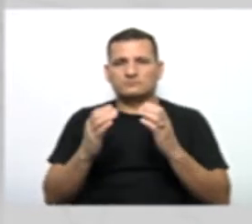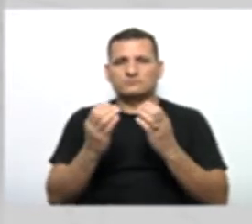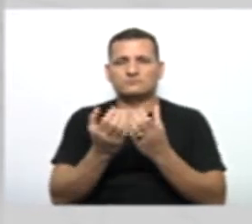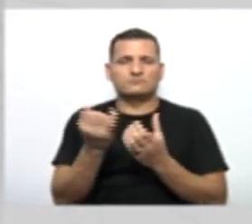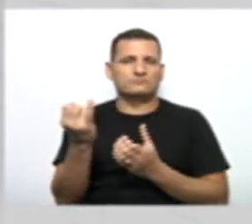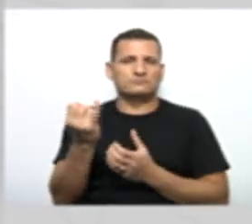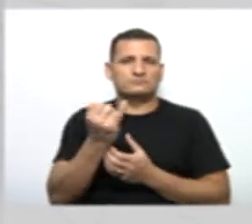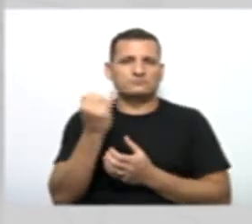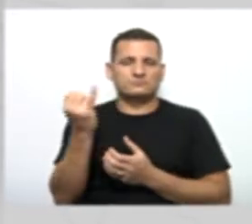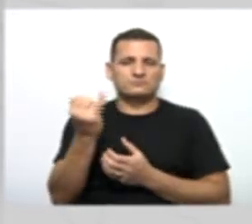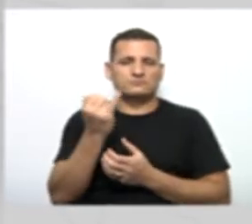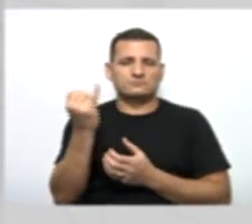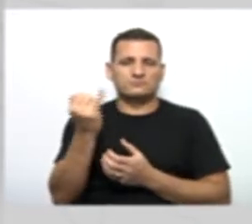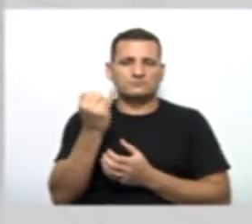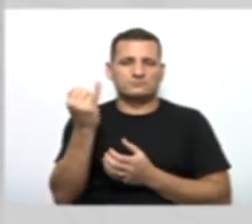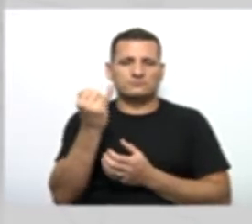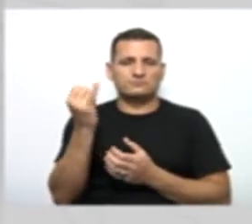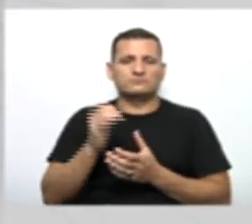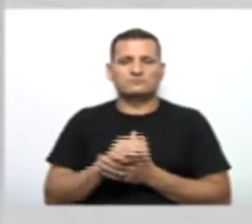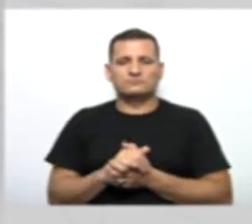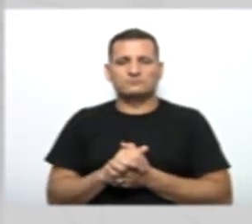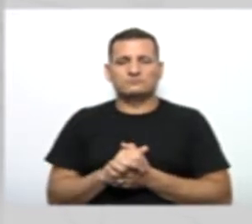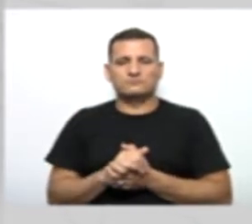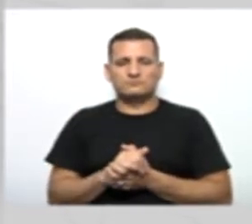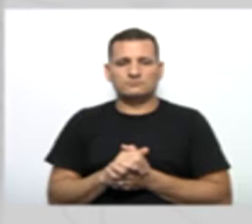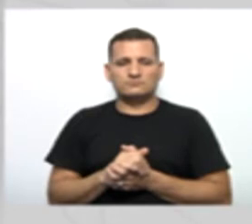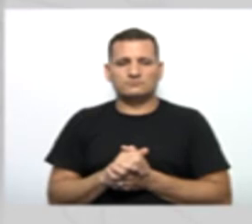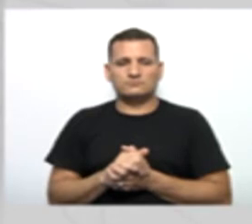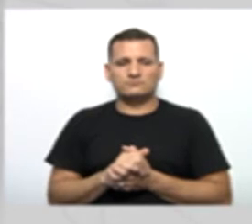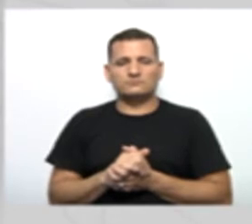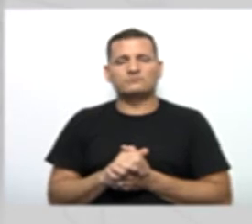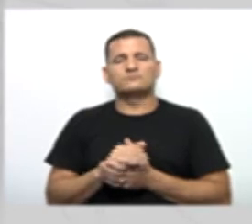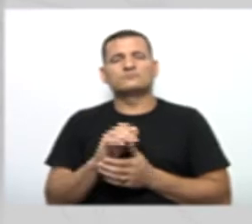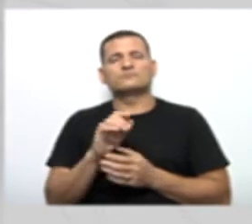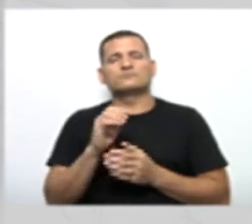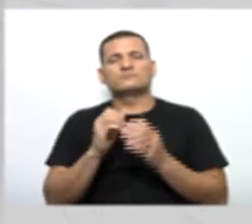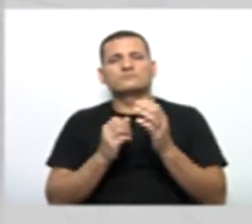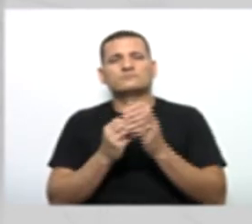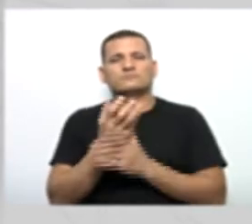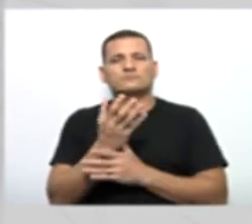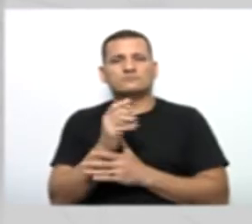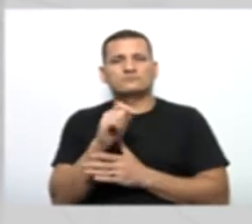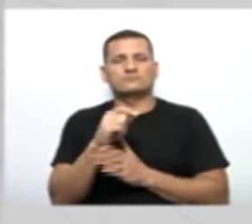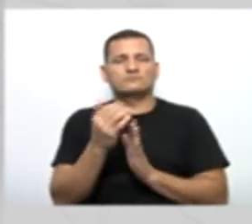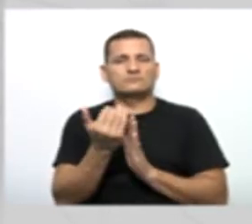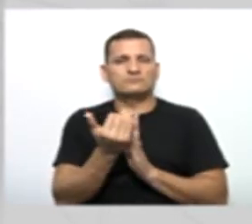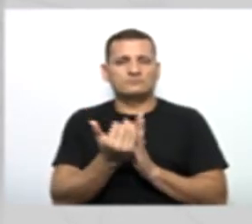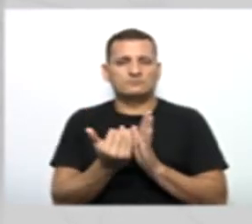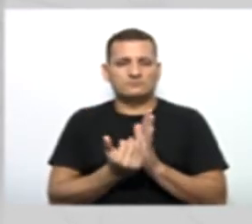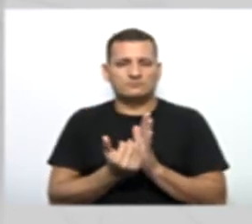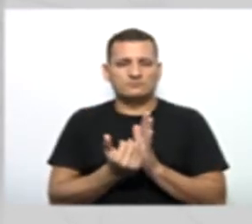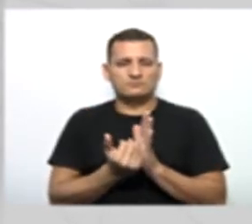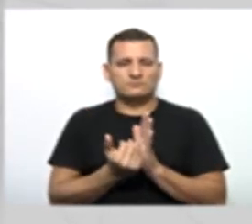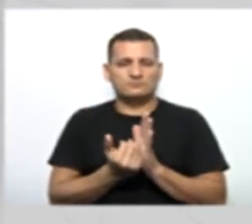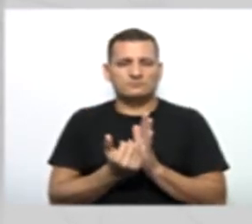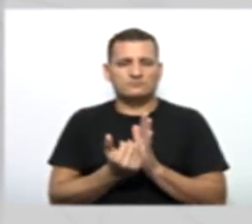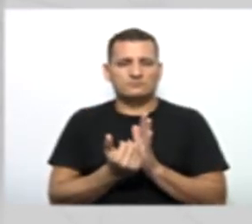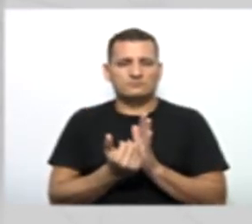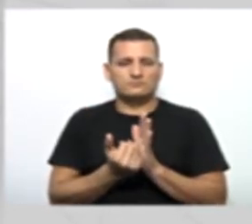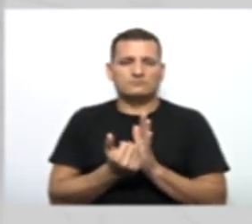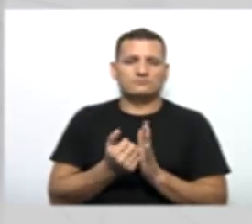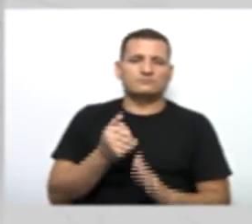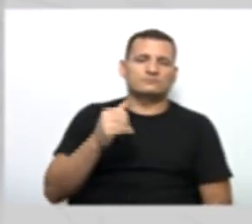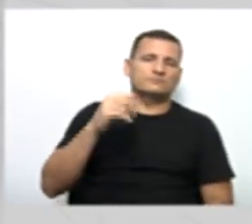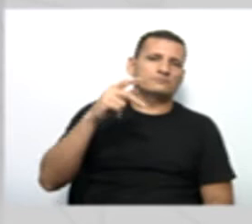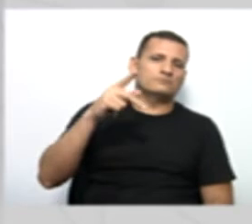que foram realizadas, resultando no Programa das Nações Unidas para o Meio